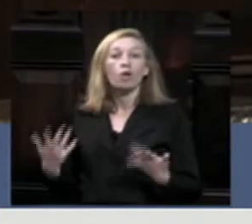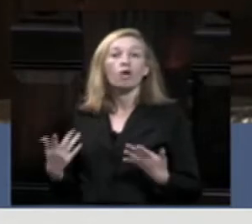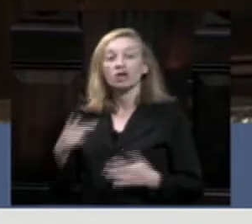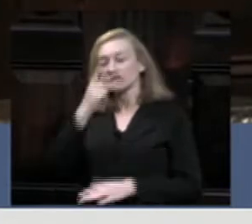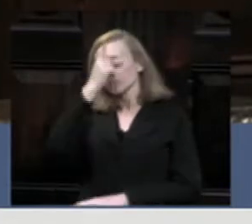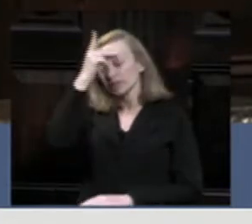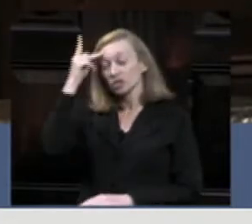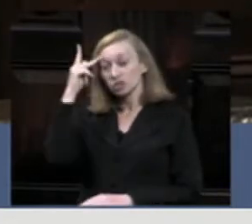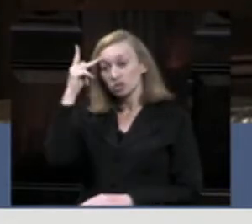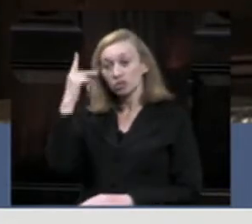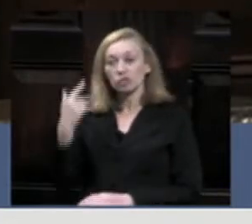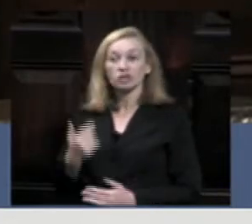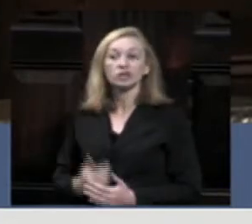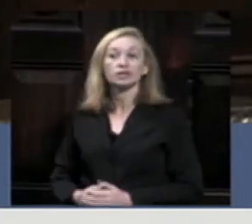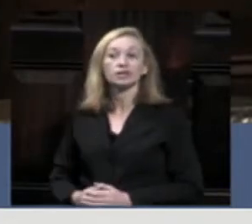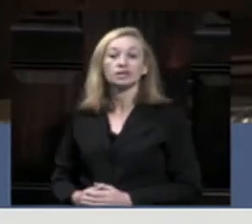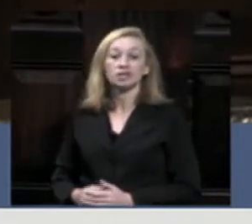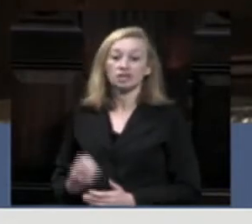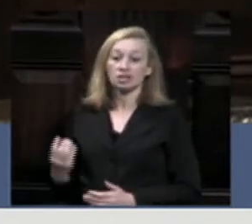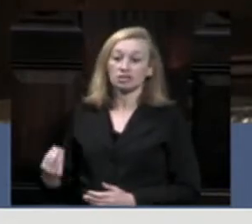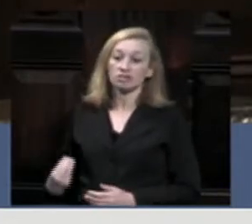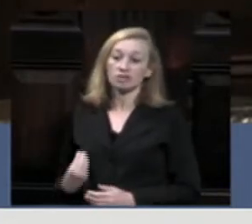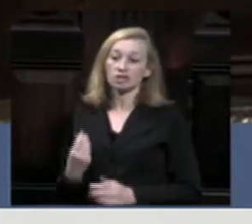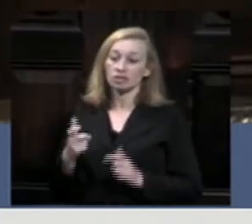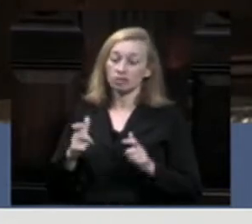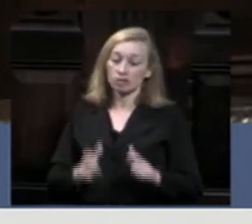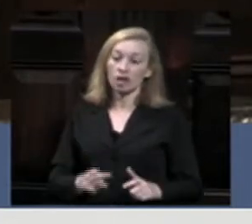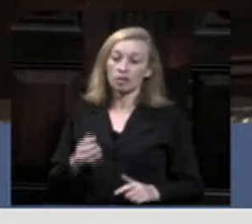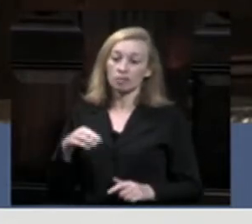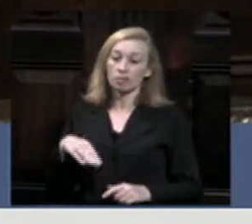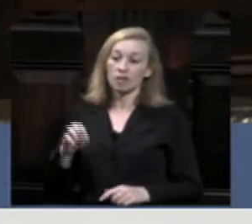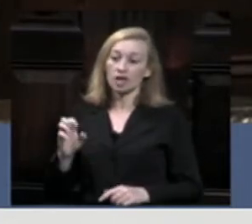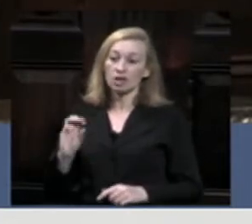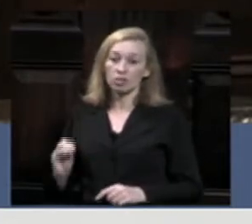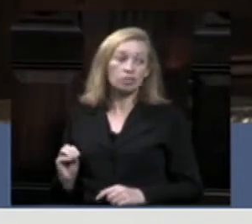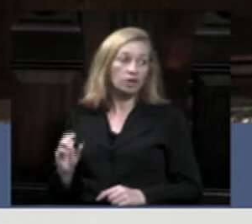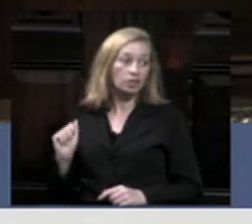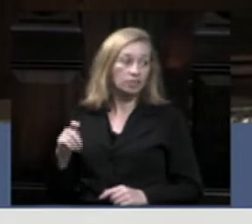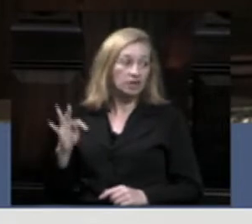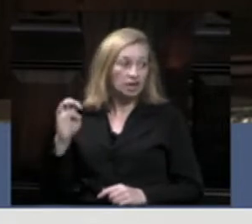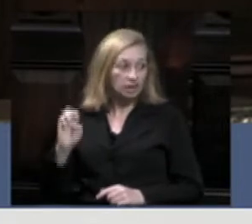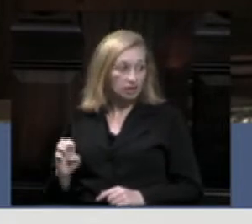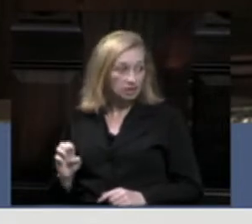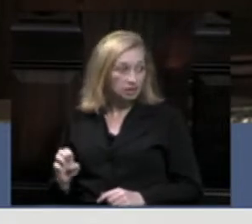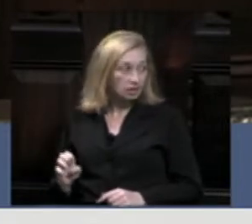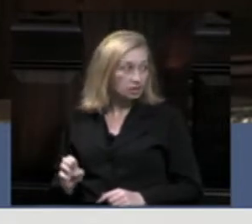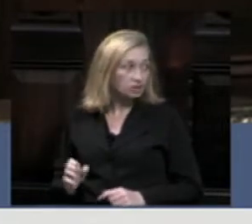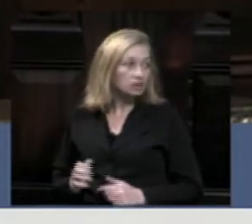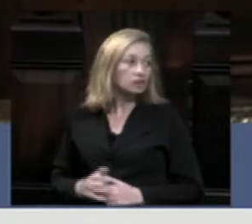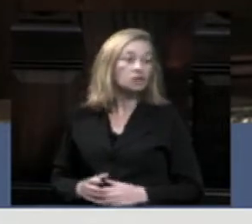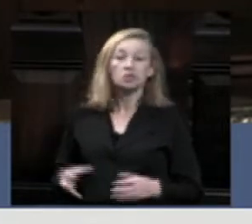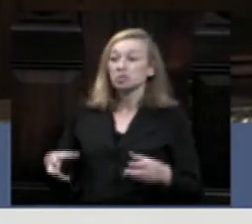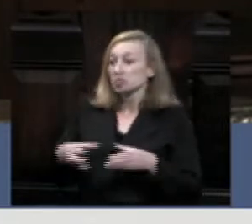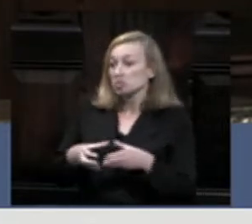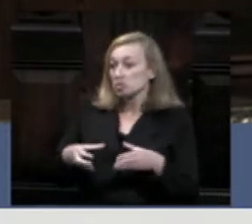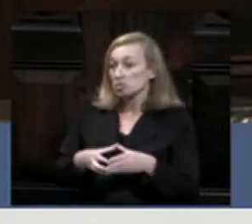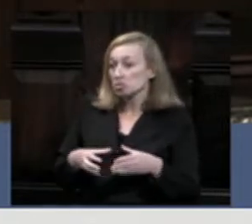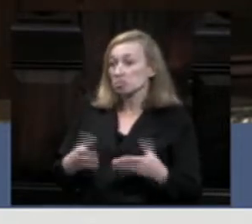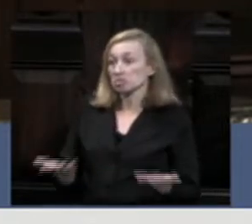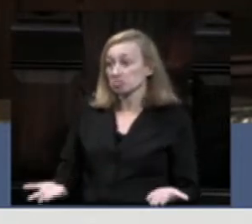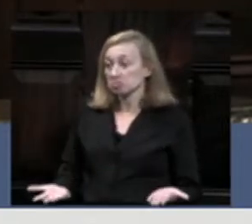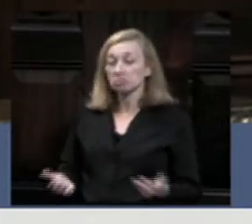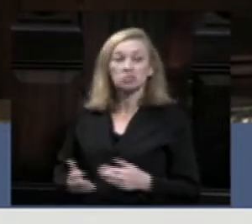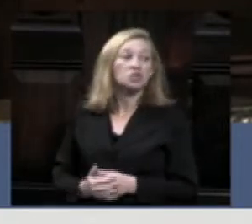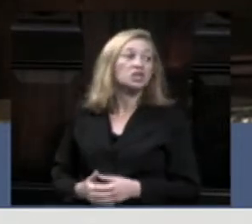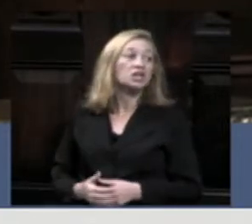Comissão do Meio Ambiente, quais as pessoas, ou associações ou representações,